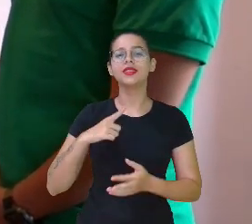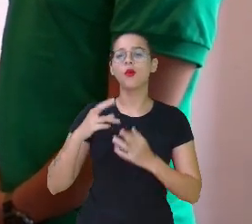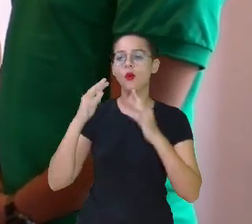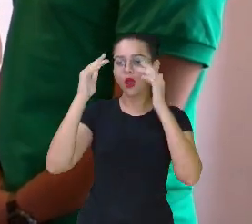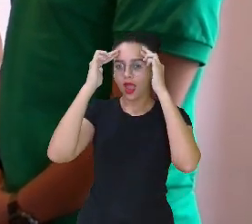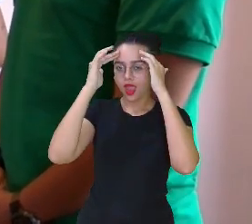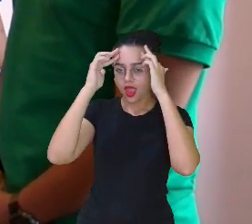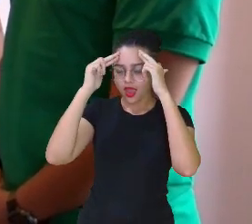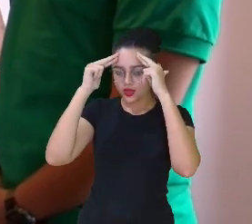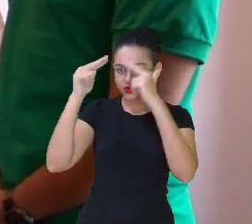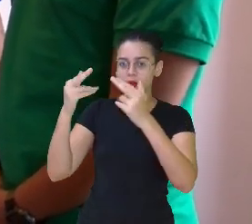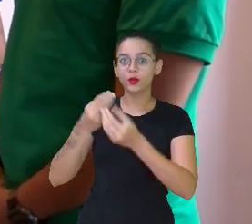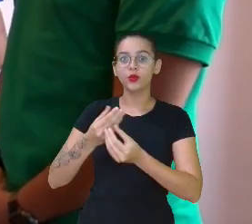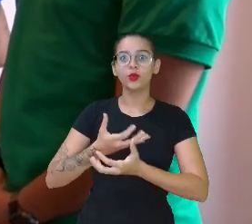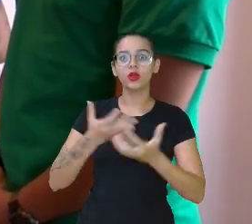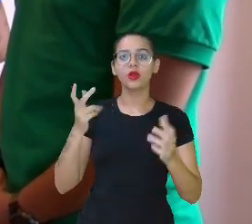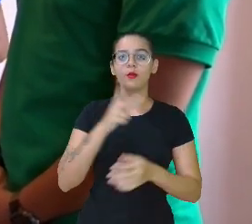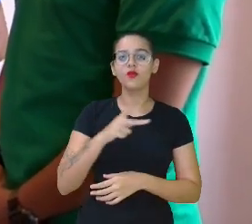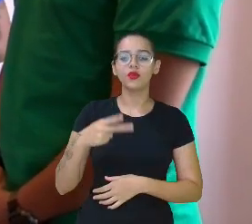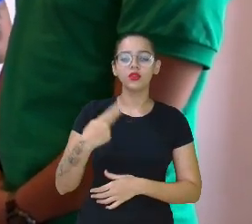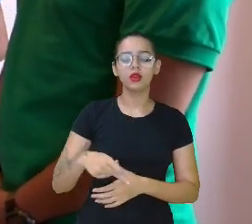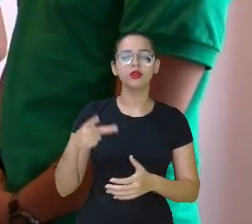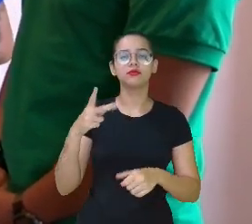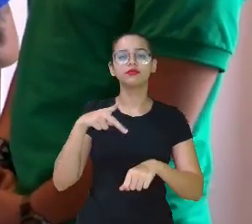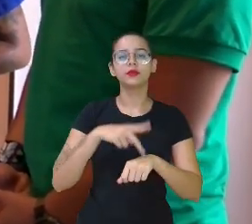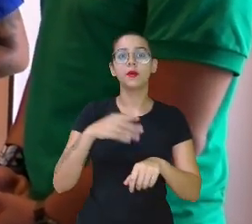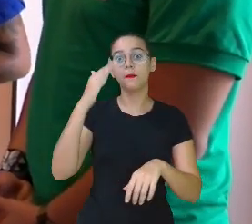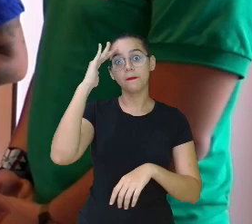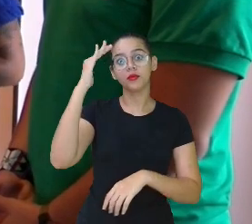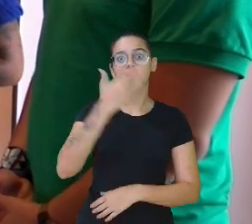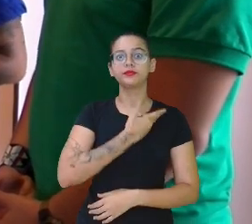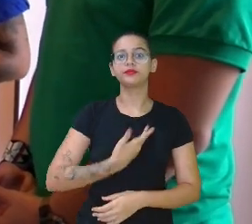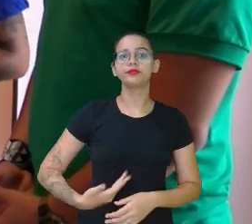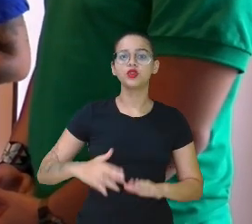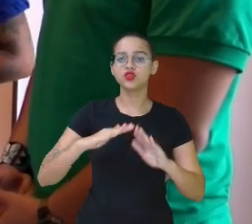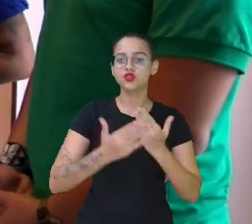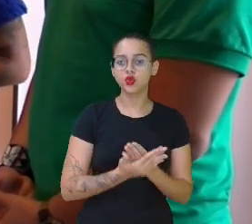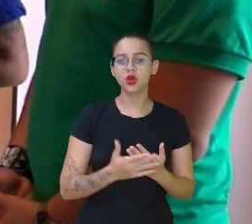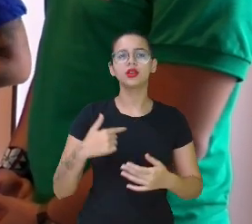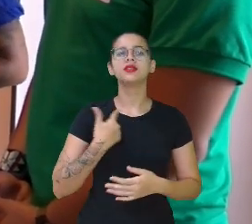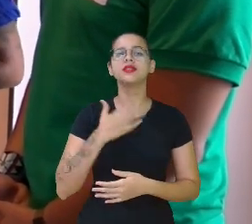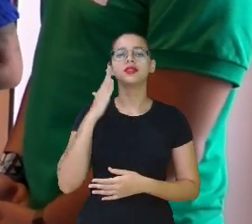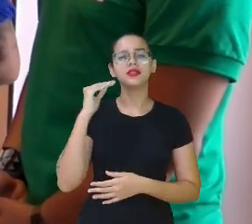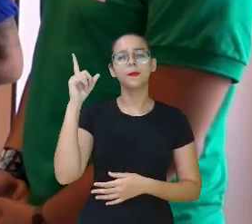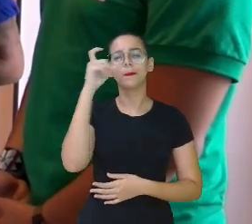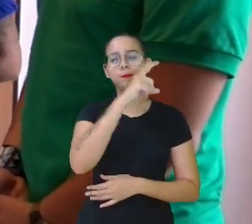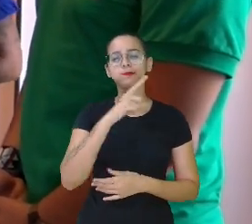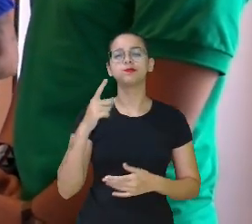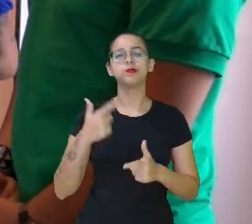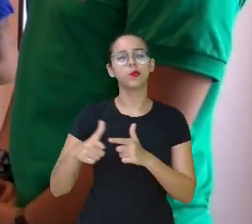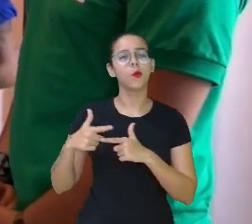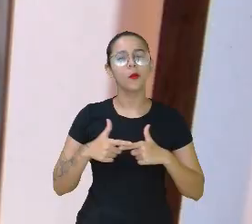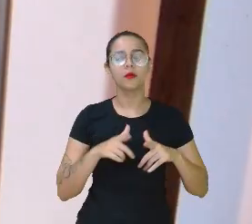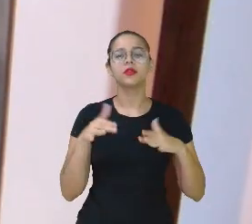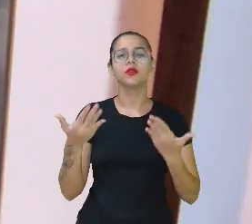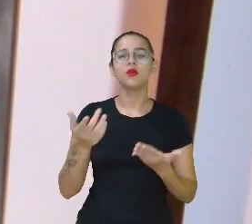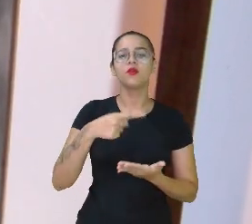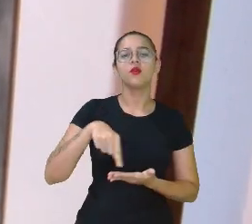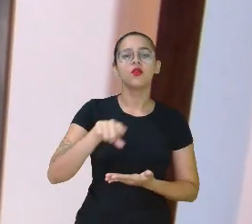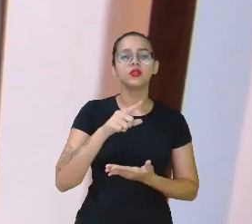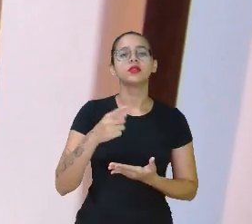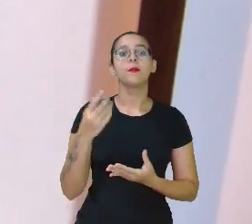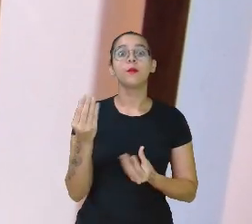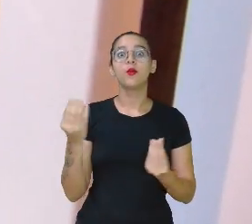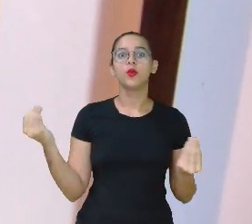grande aos educadores do nosso país, principalmente da rede pública, sabe? Que a gente sabe todos os perrengues, todas as dificuldades, né? Então, vocês são